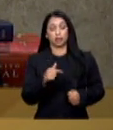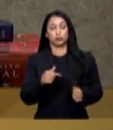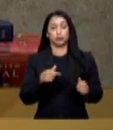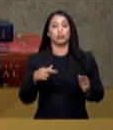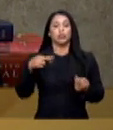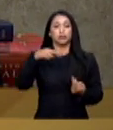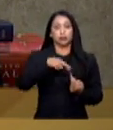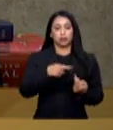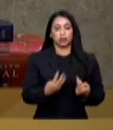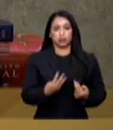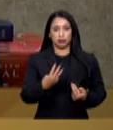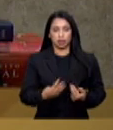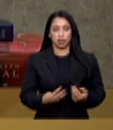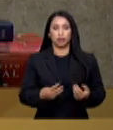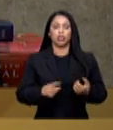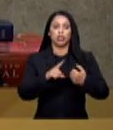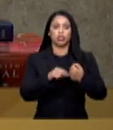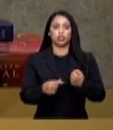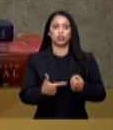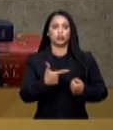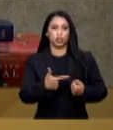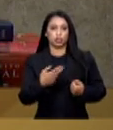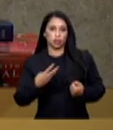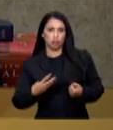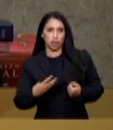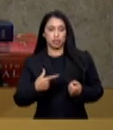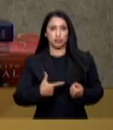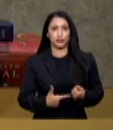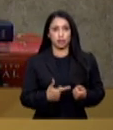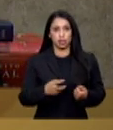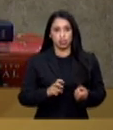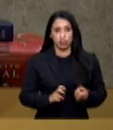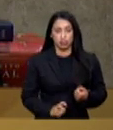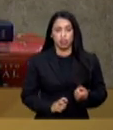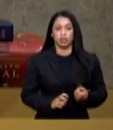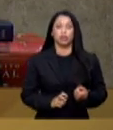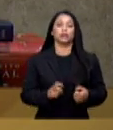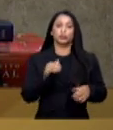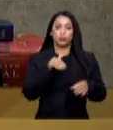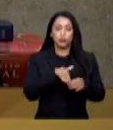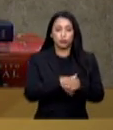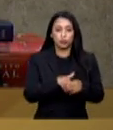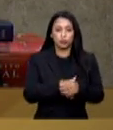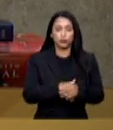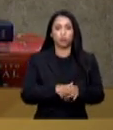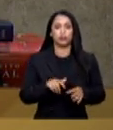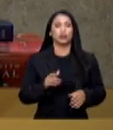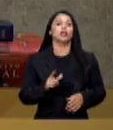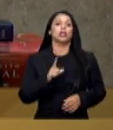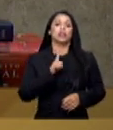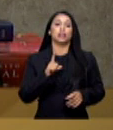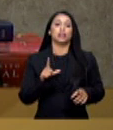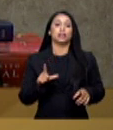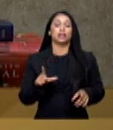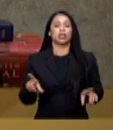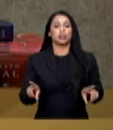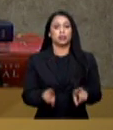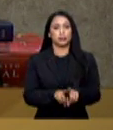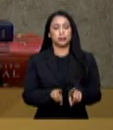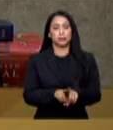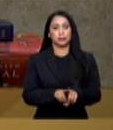e artigos 23 e 25, nos termos do seu voto. E ainda vencido o ministro Edson